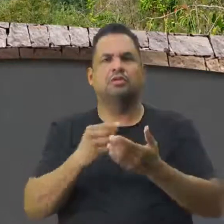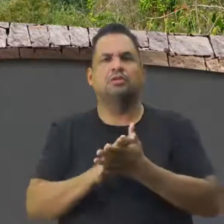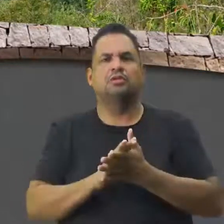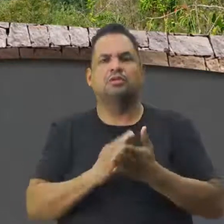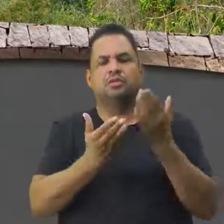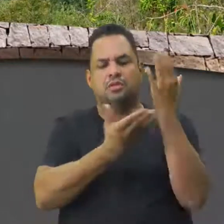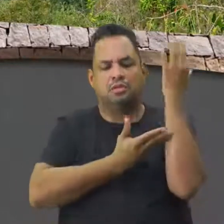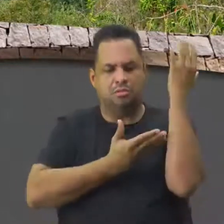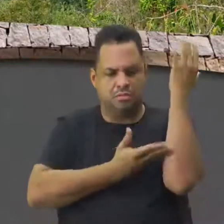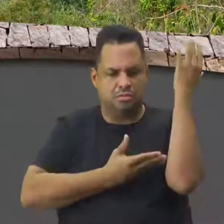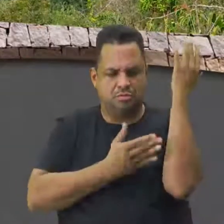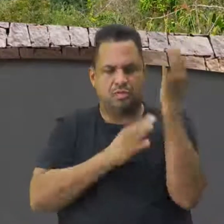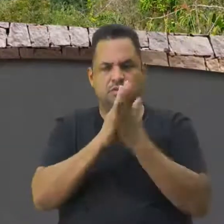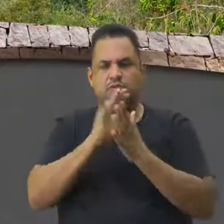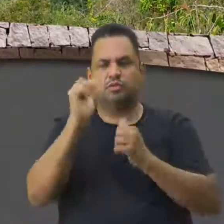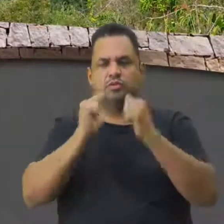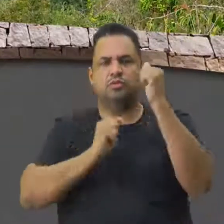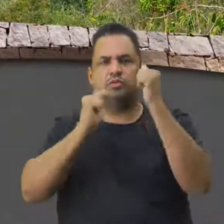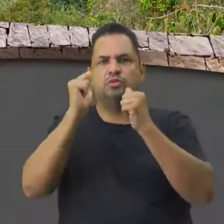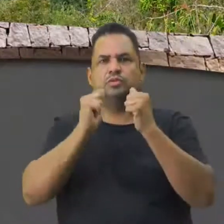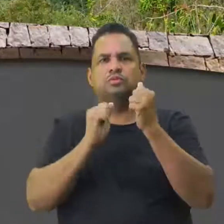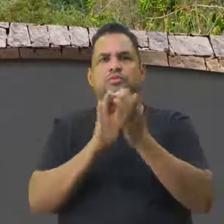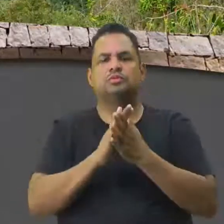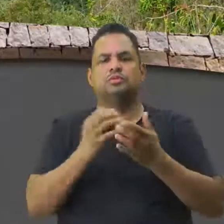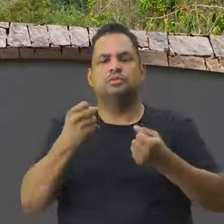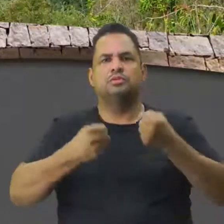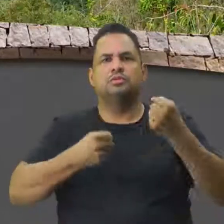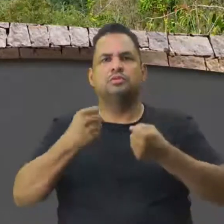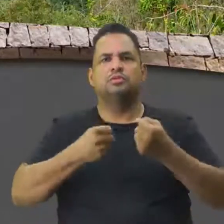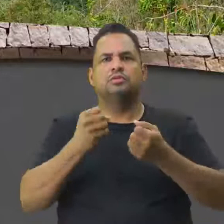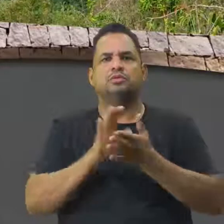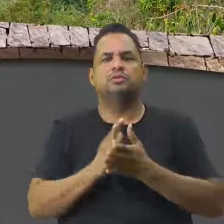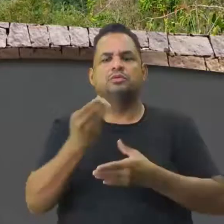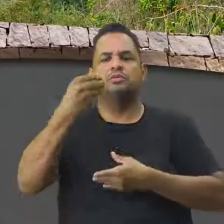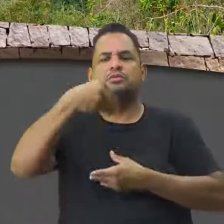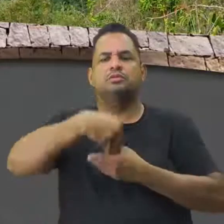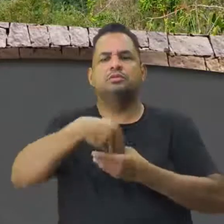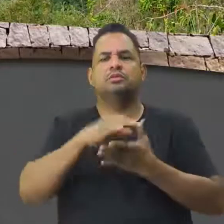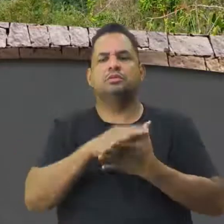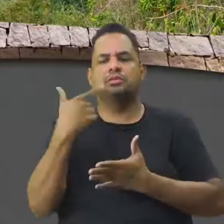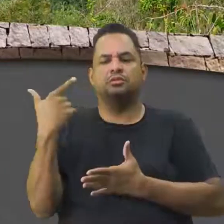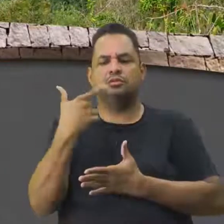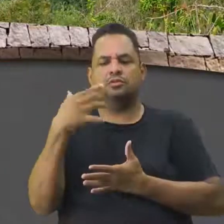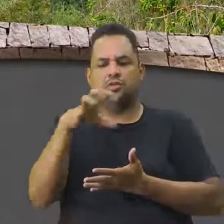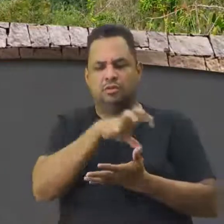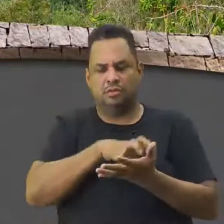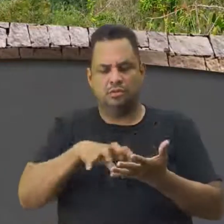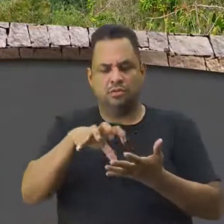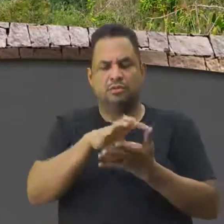automobilística, que fez parte da segunda revolução industrial.